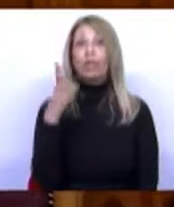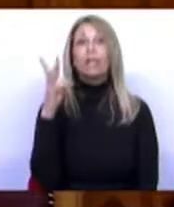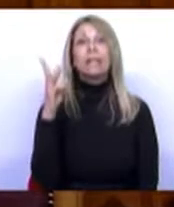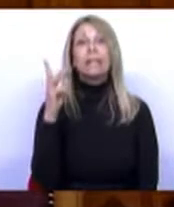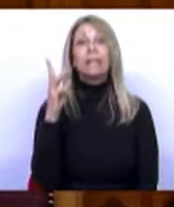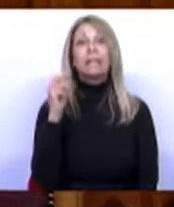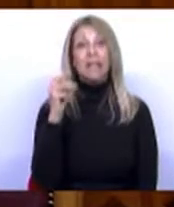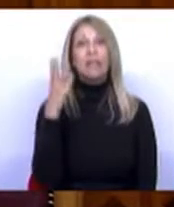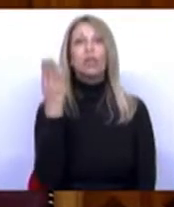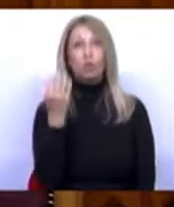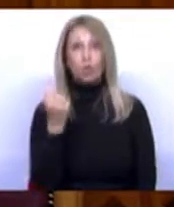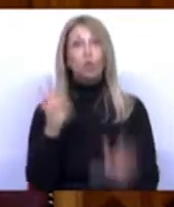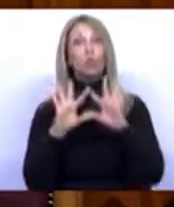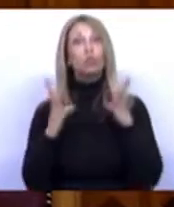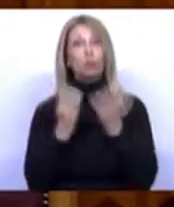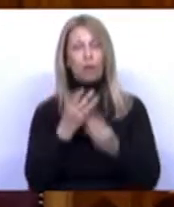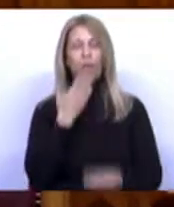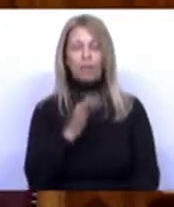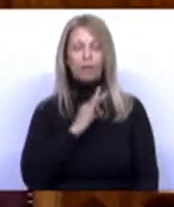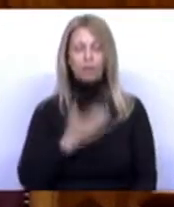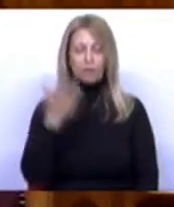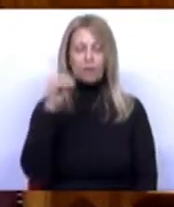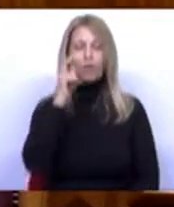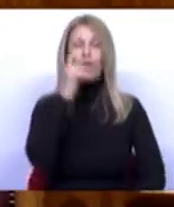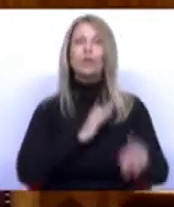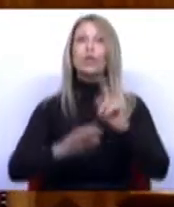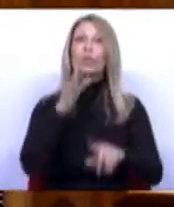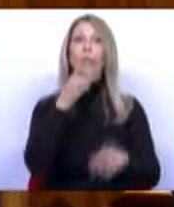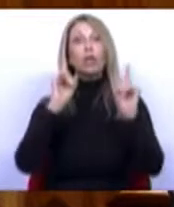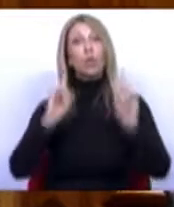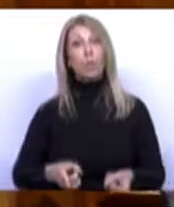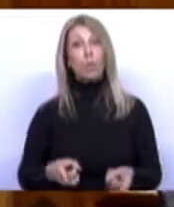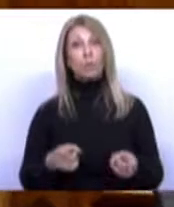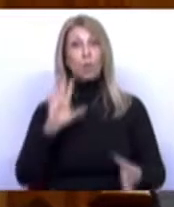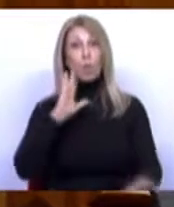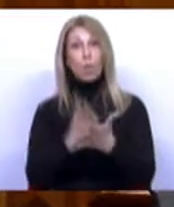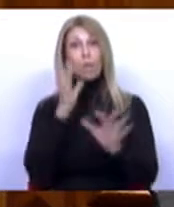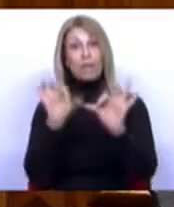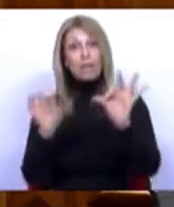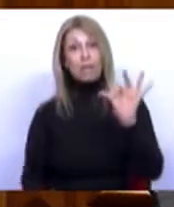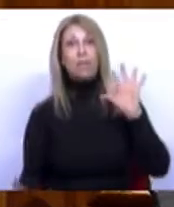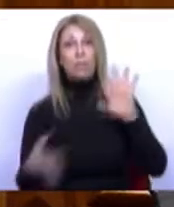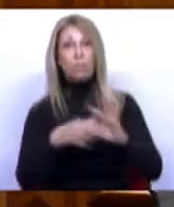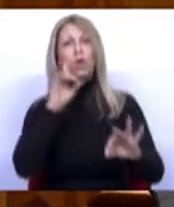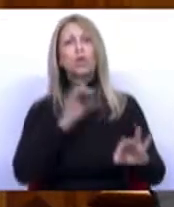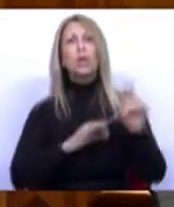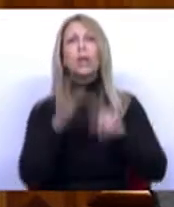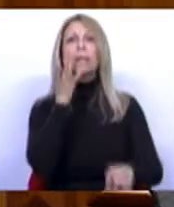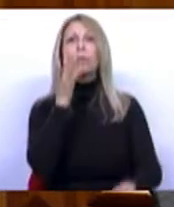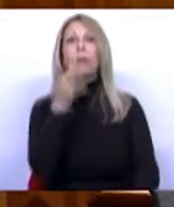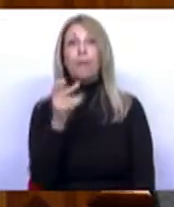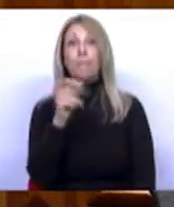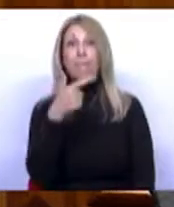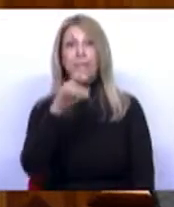Municipal. Muito obrigado, Sr. Presidente. Senhoras e Srs. Deputados, começo pela última intervenção, Sra. Deputada